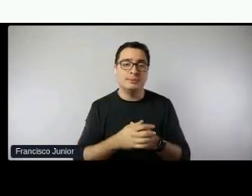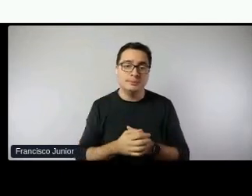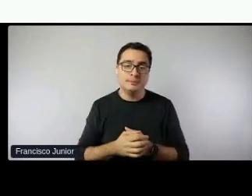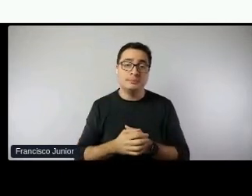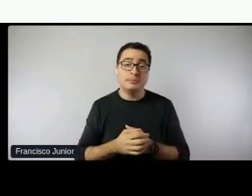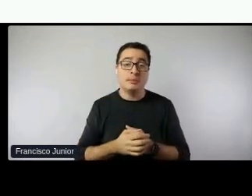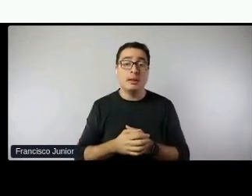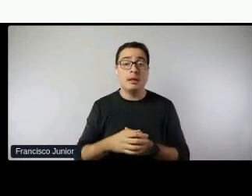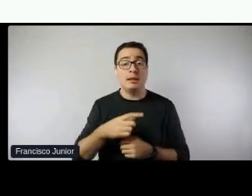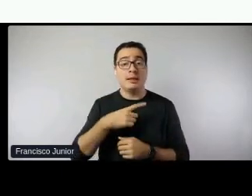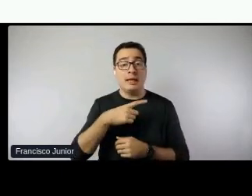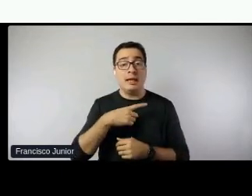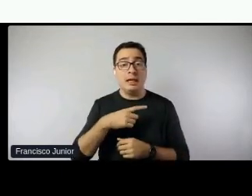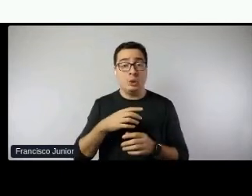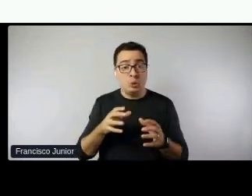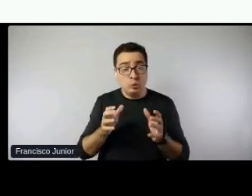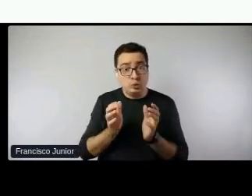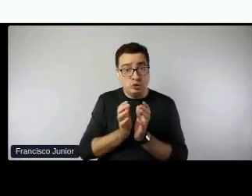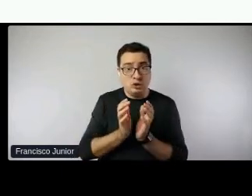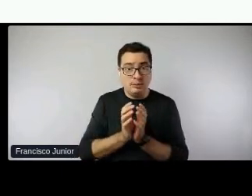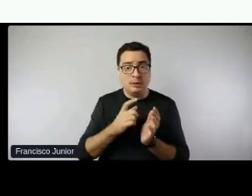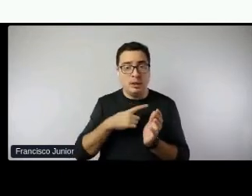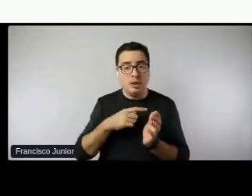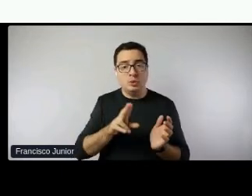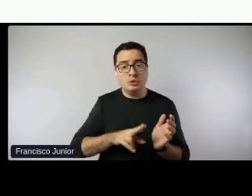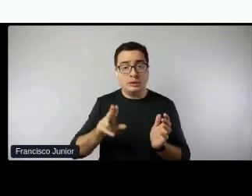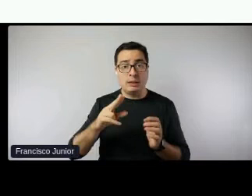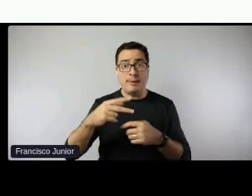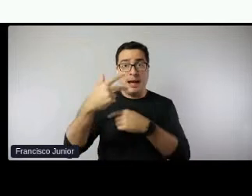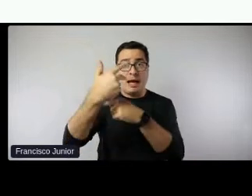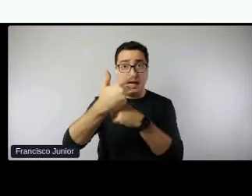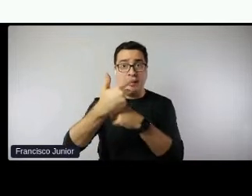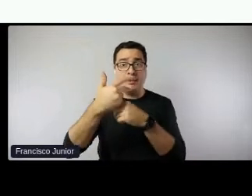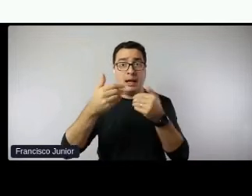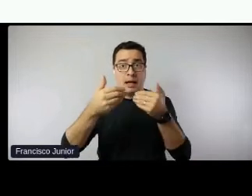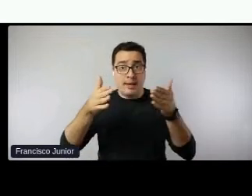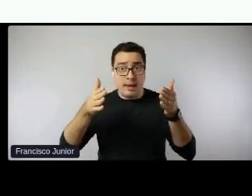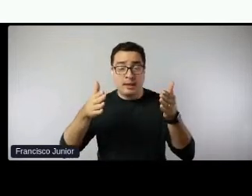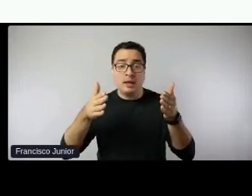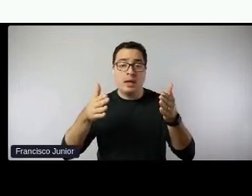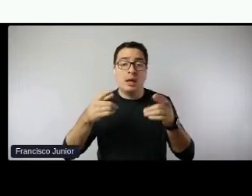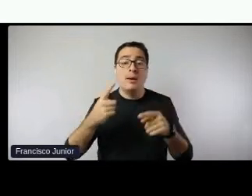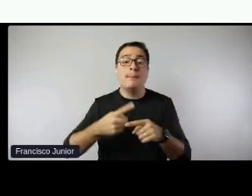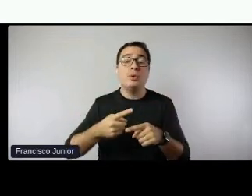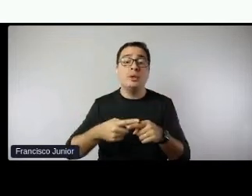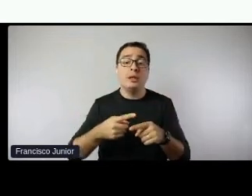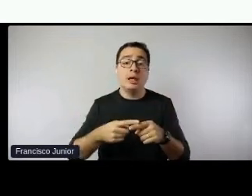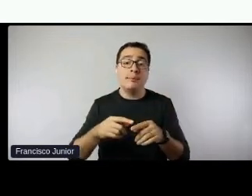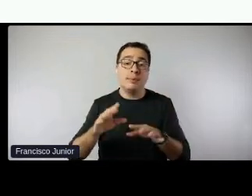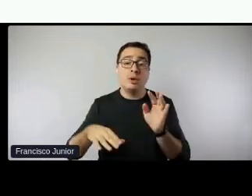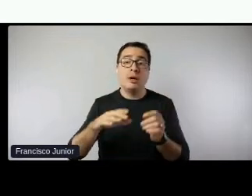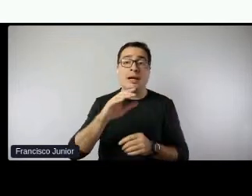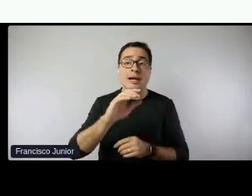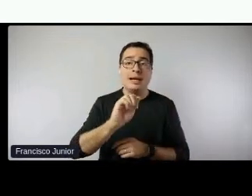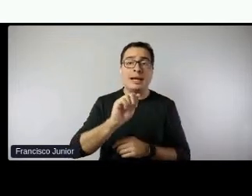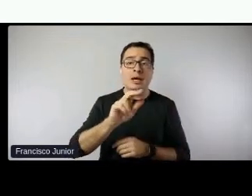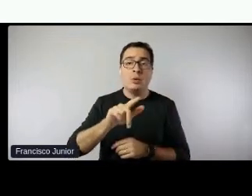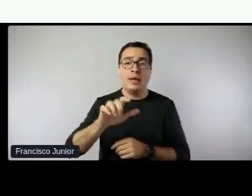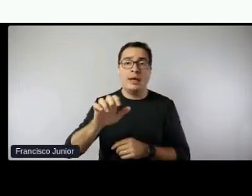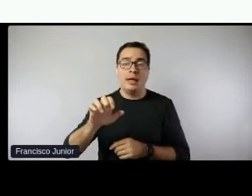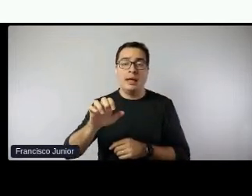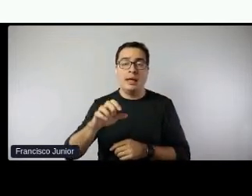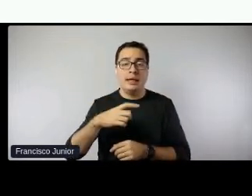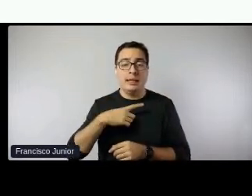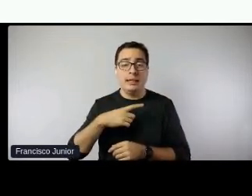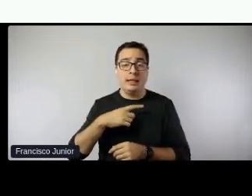nosso time, nós utilizamos câmera aberta, por exemplo, para o Cauê, que a